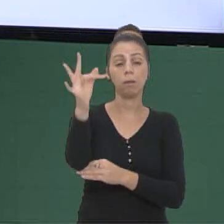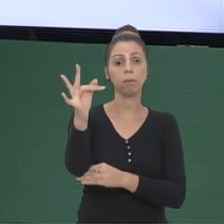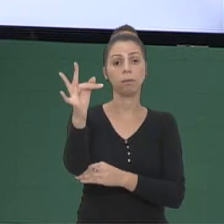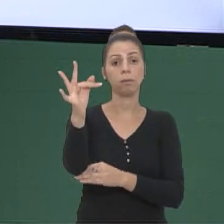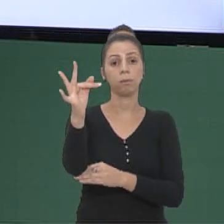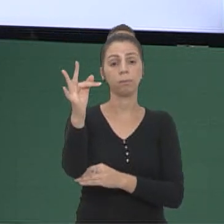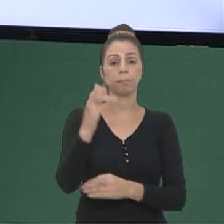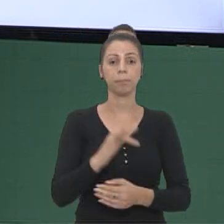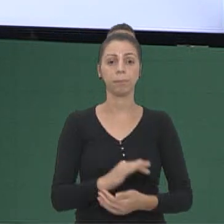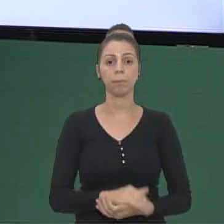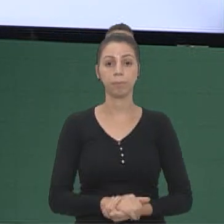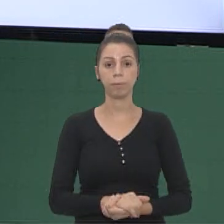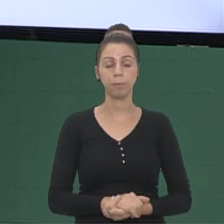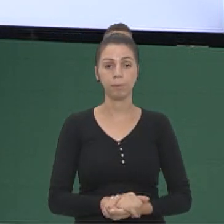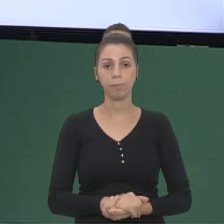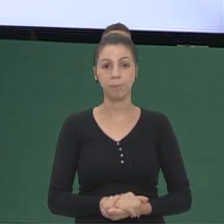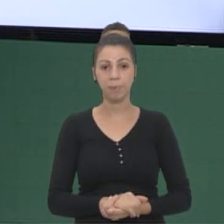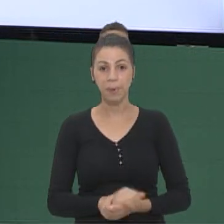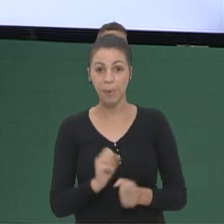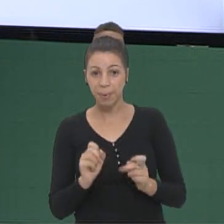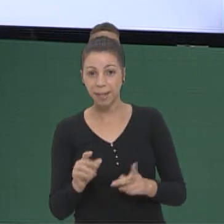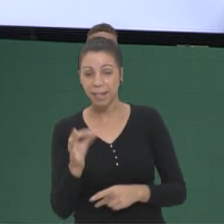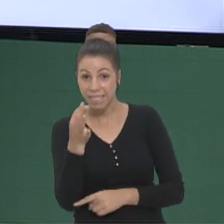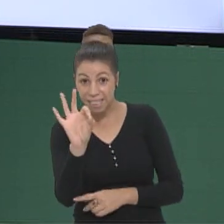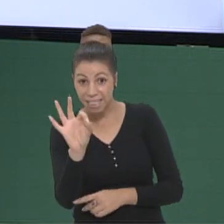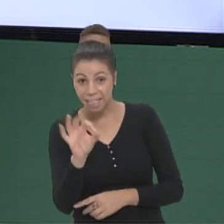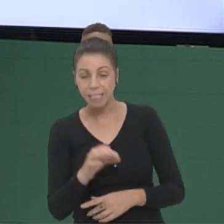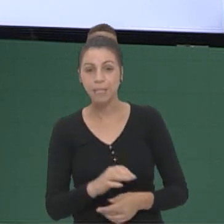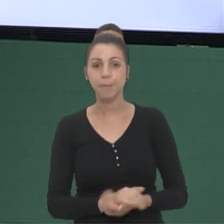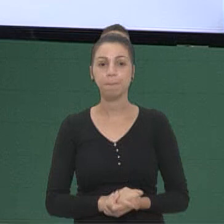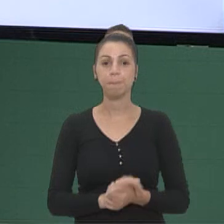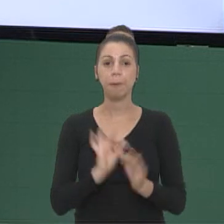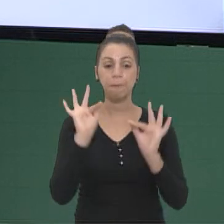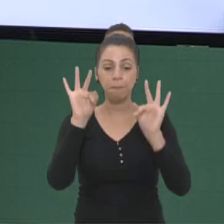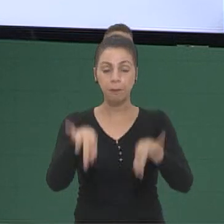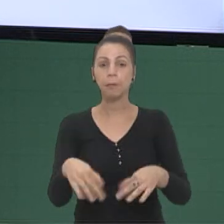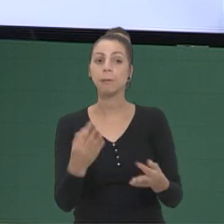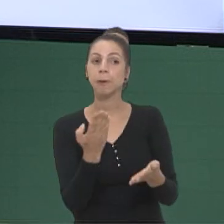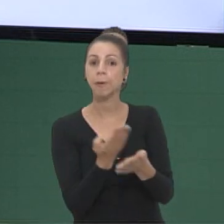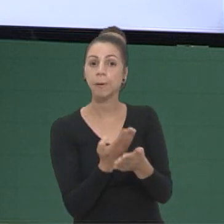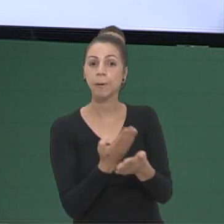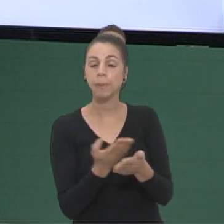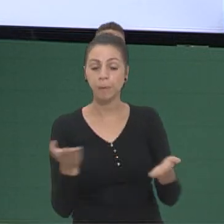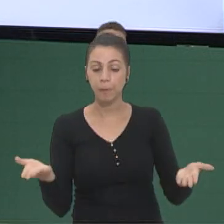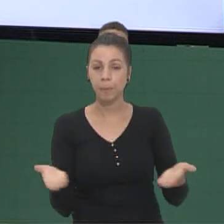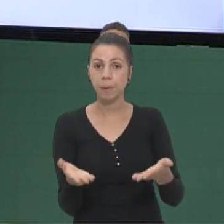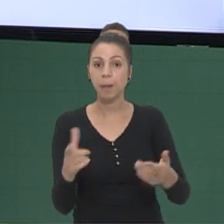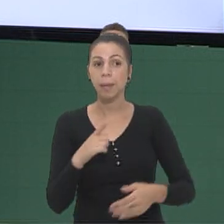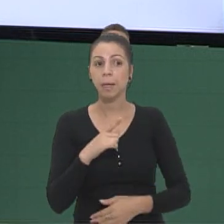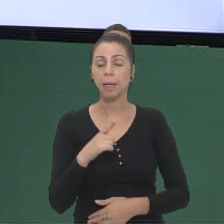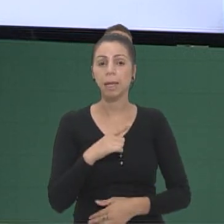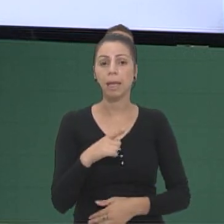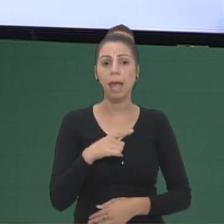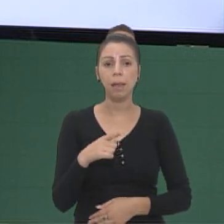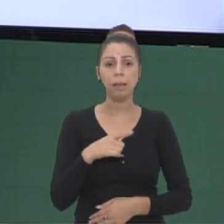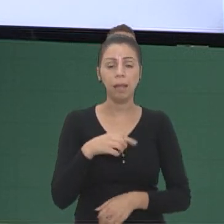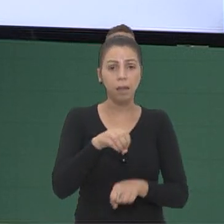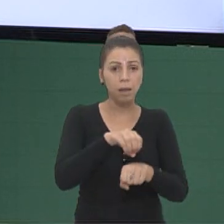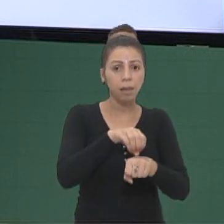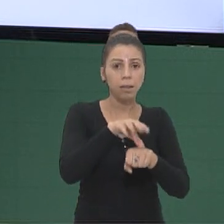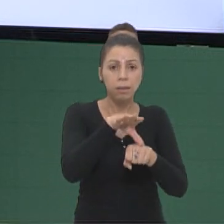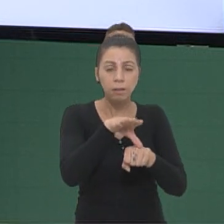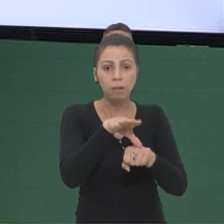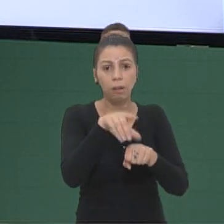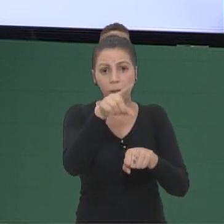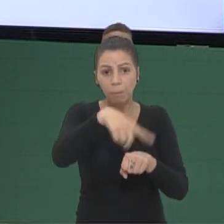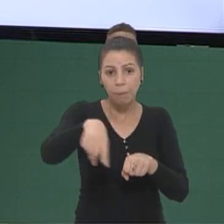estarás. Ok? Acertaram? Vamos lá então. Finalizando a nossa aulinha de hoje, temos aqui algumas sugestões para vocês,